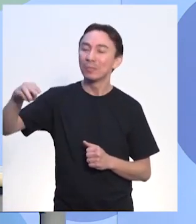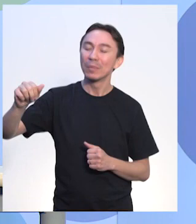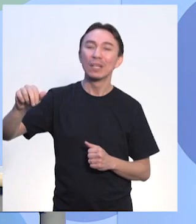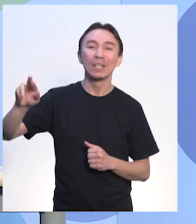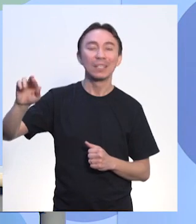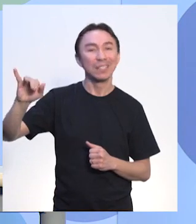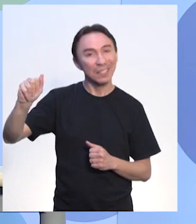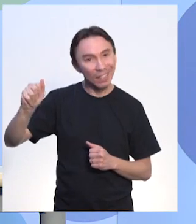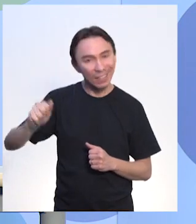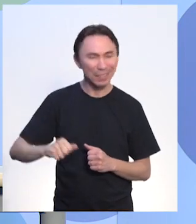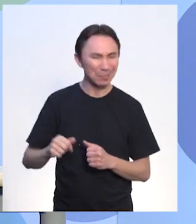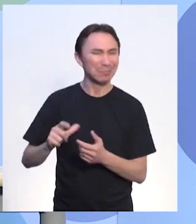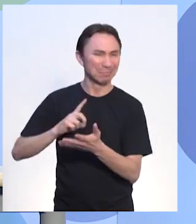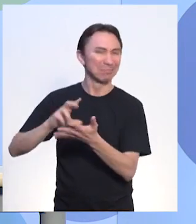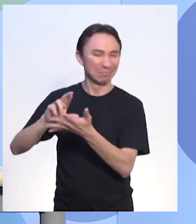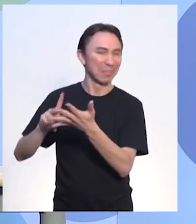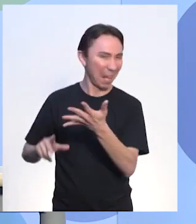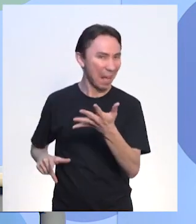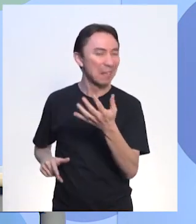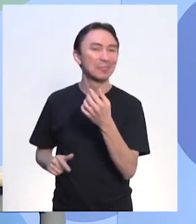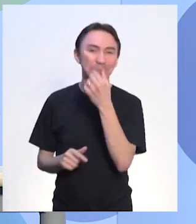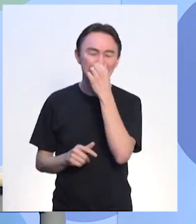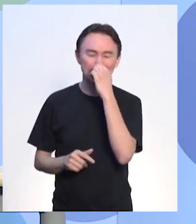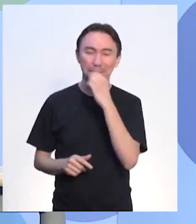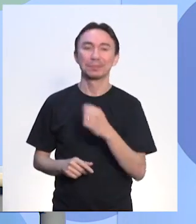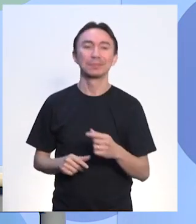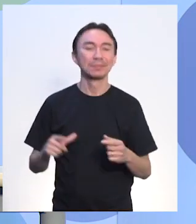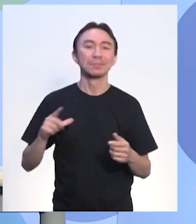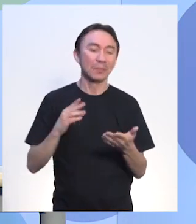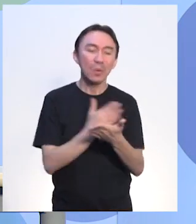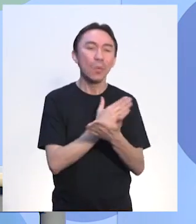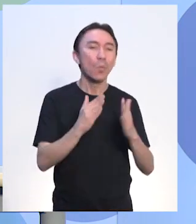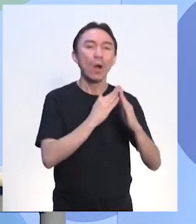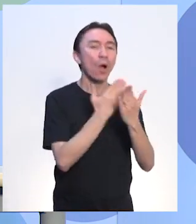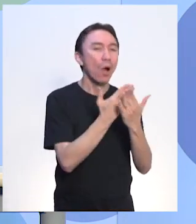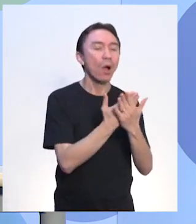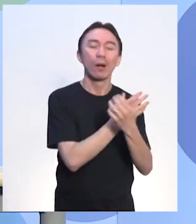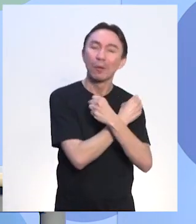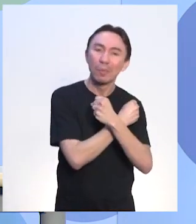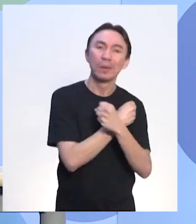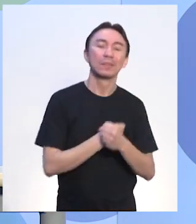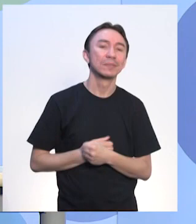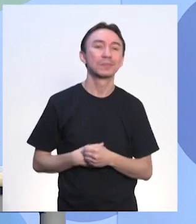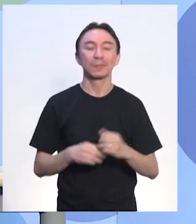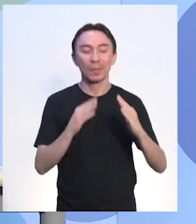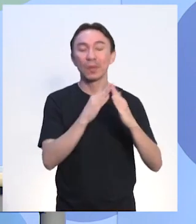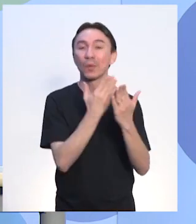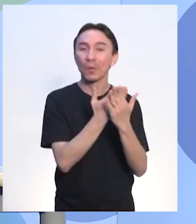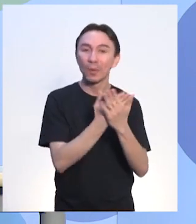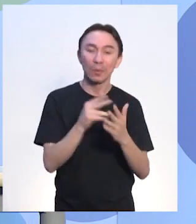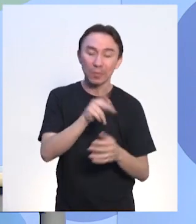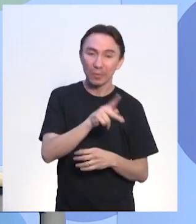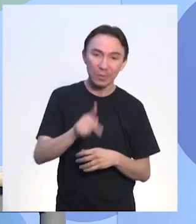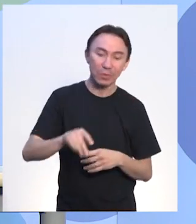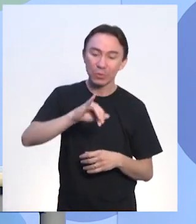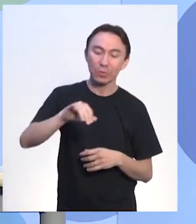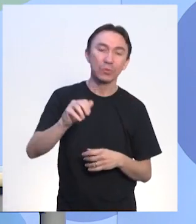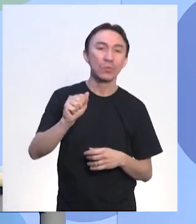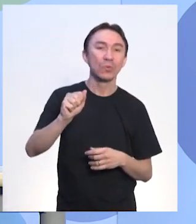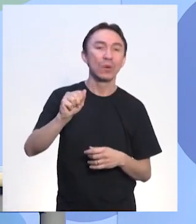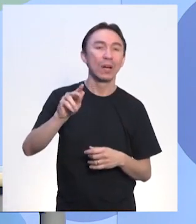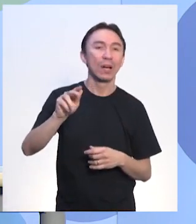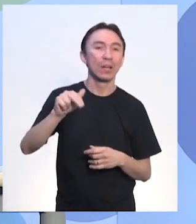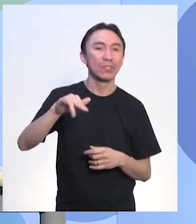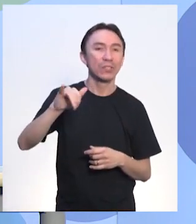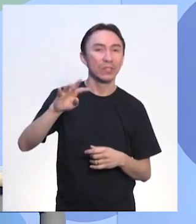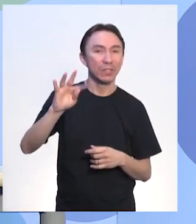Isabel, entre outros que tem lá, tá bom? Quero mandar um abraço para algumas escolas. Escola Professora Joanita Bebê Carvalho,